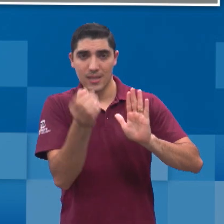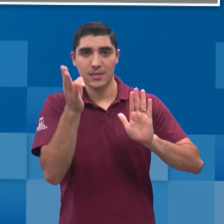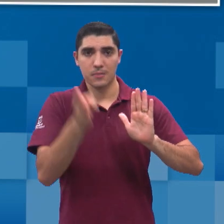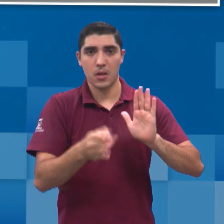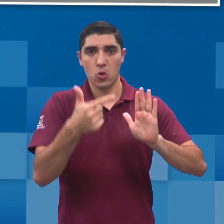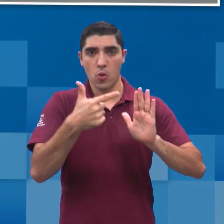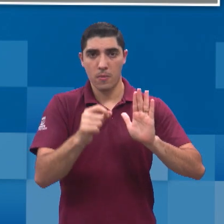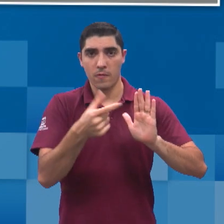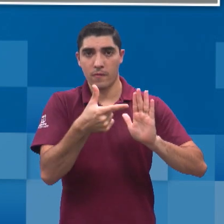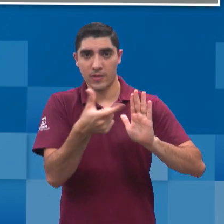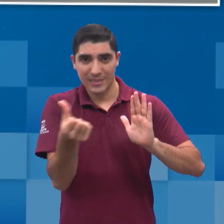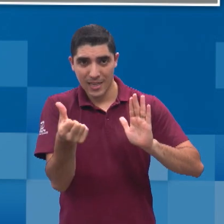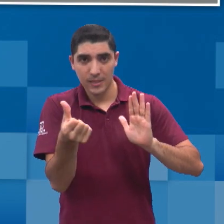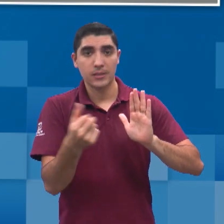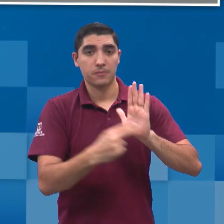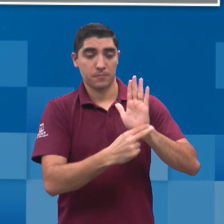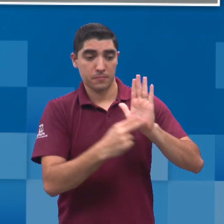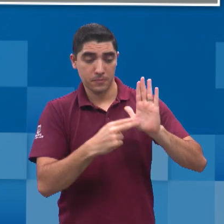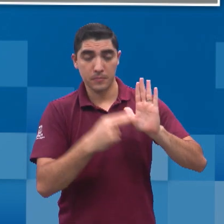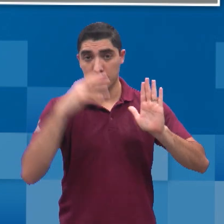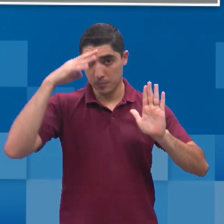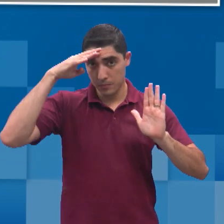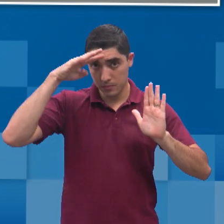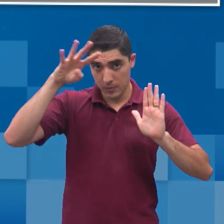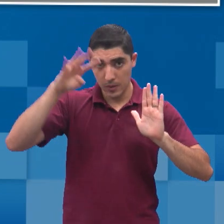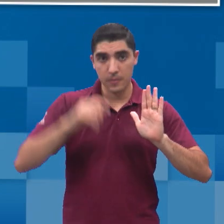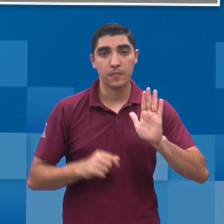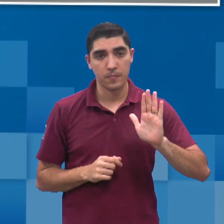116/2026, autoria vereador Sena.